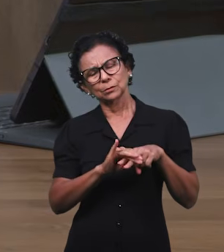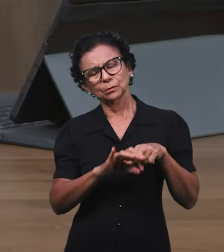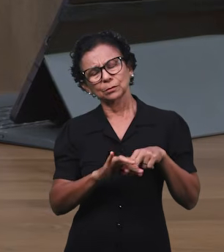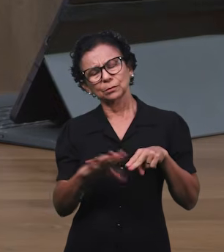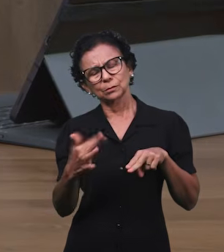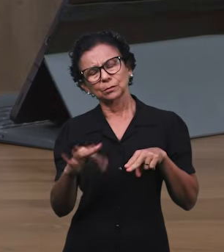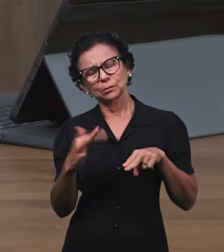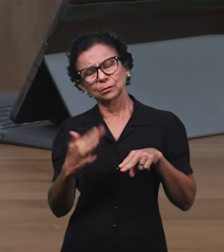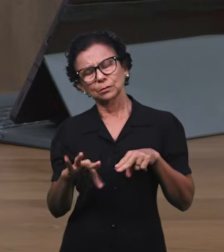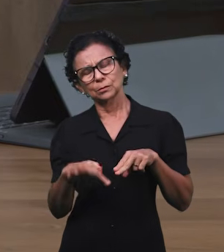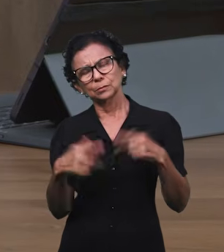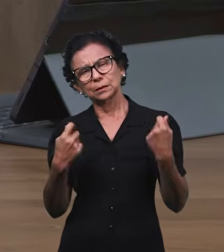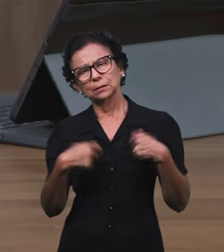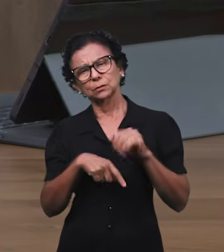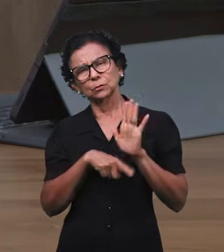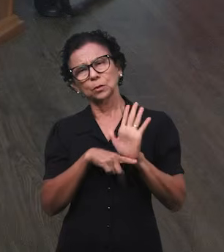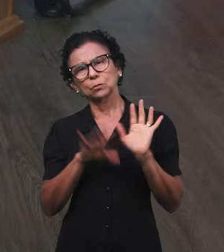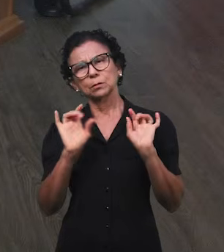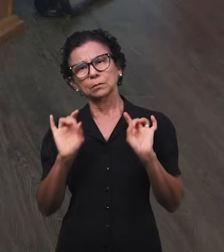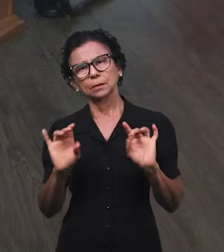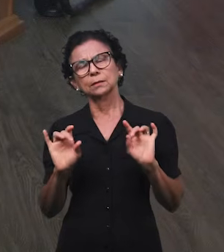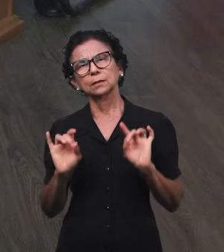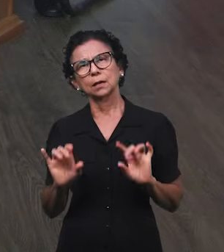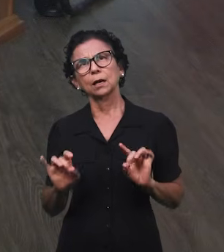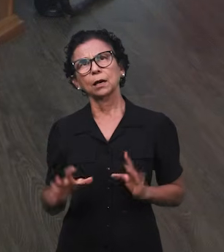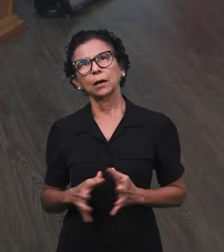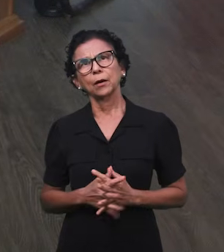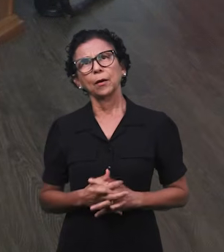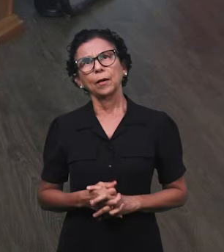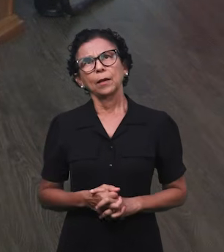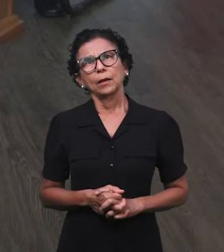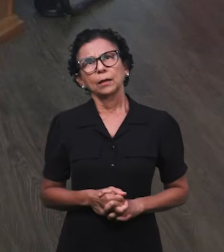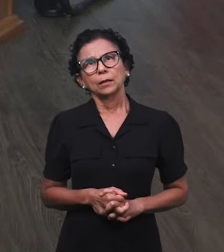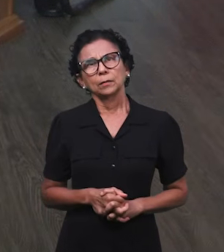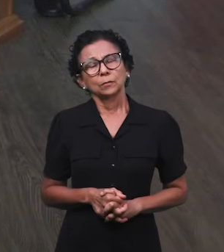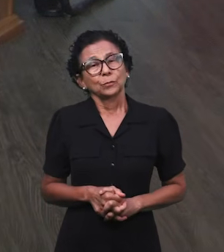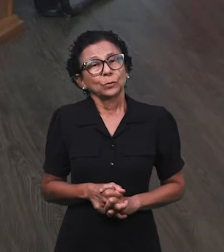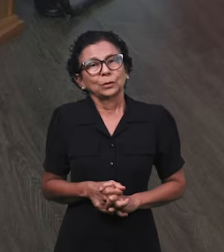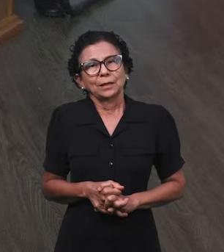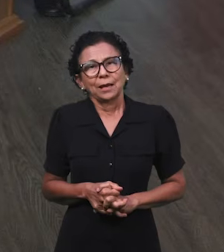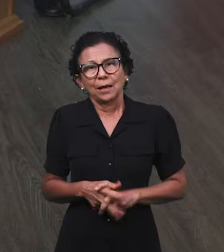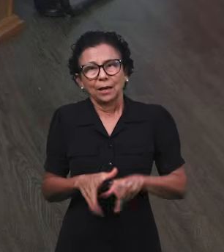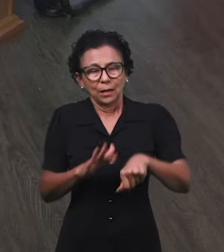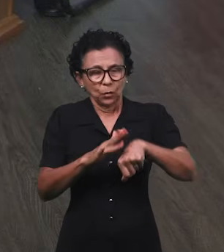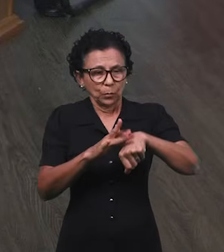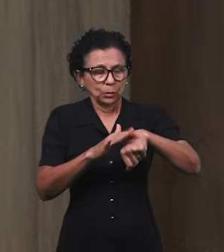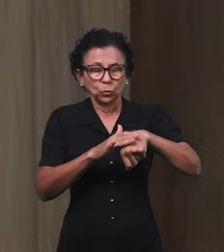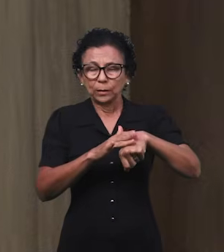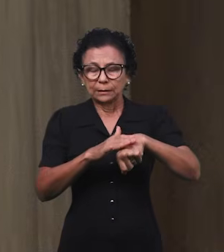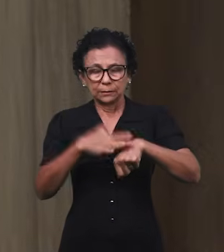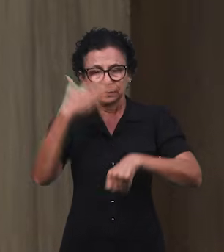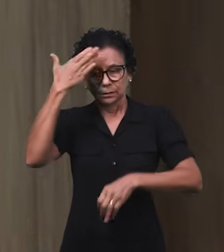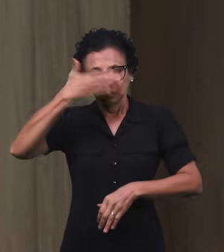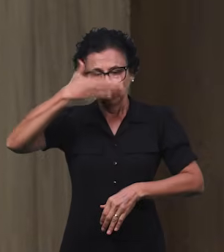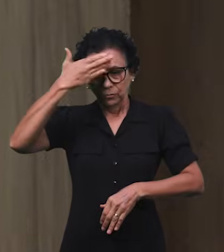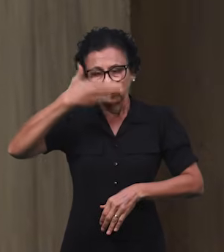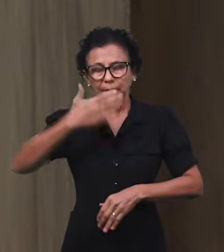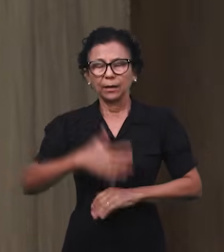precisa dessa atenção especial. Precisa, porque algo antes era como se fosse uma doença invisível, né?